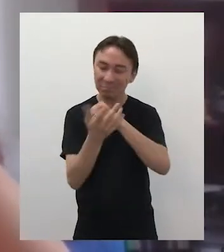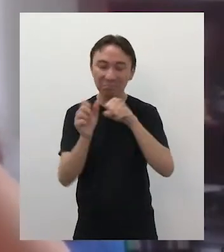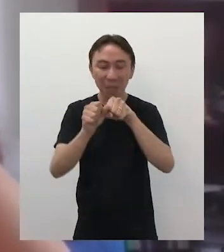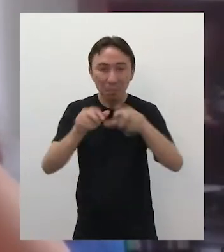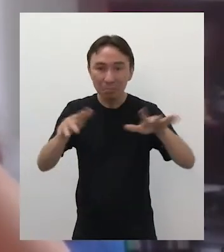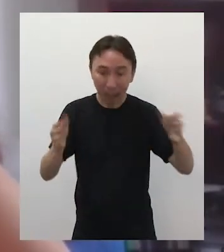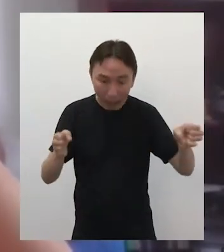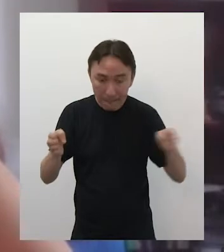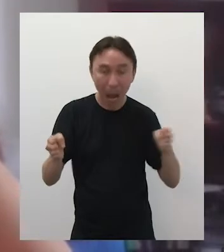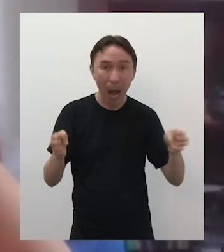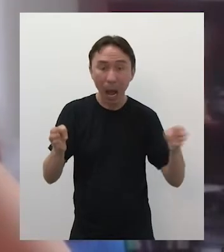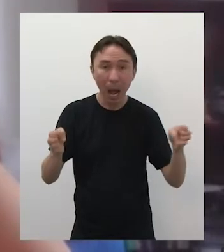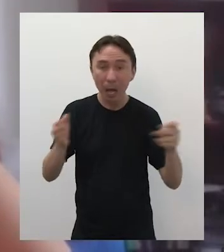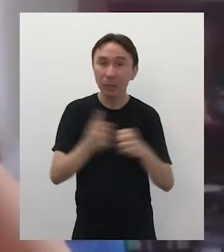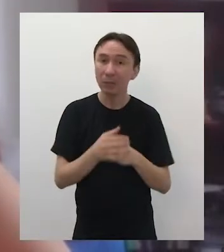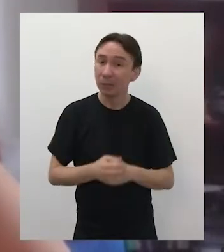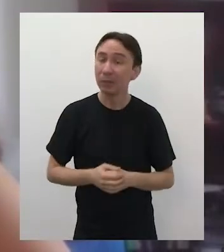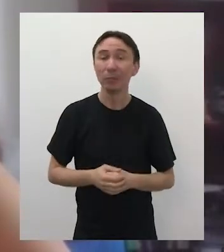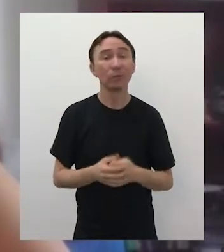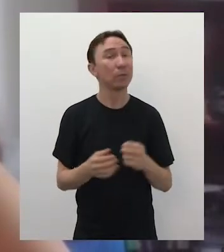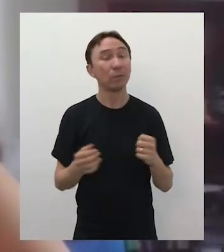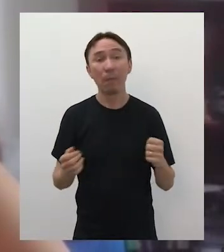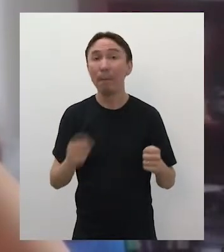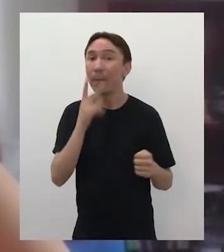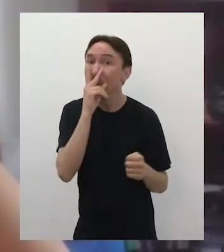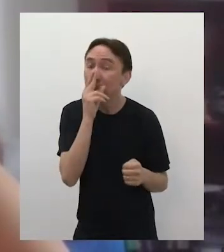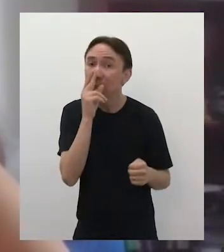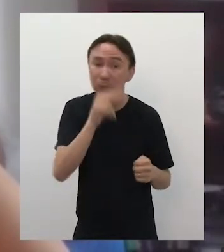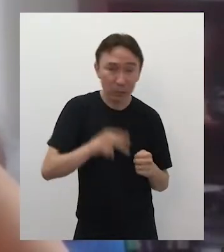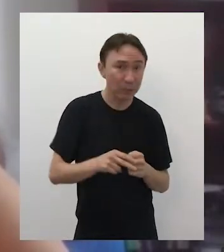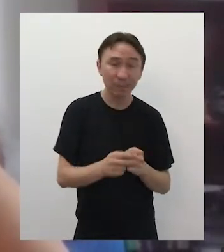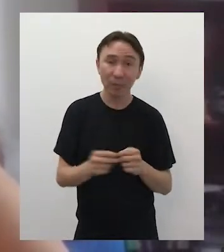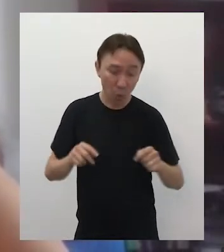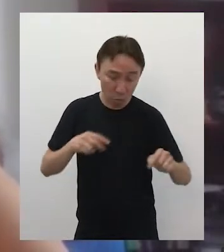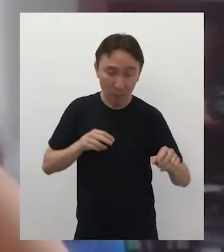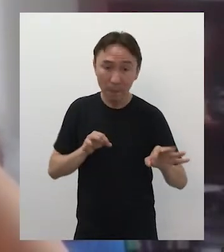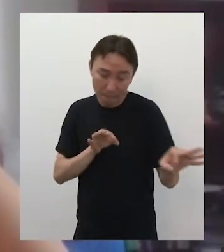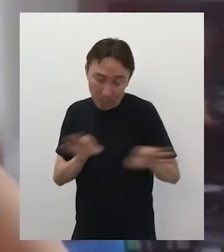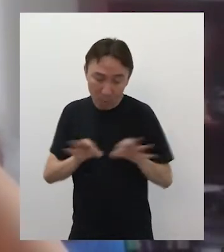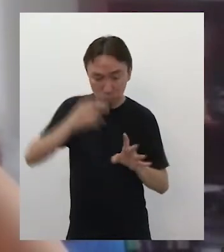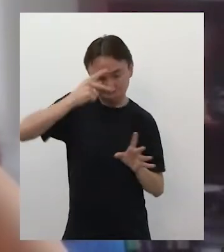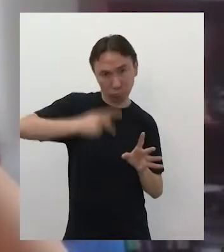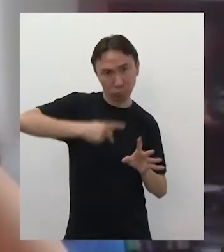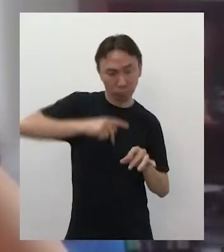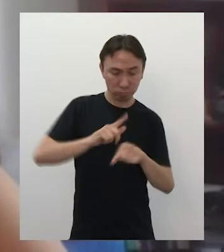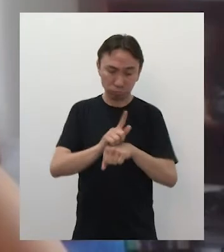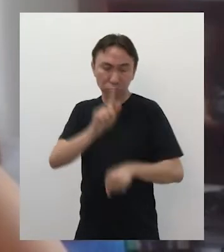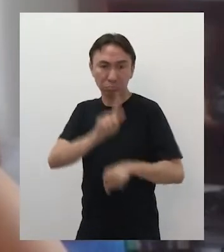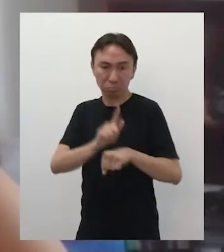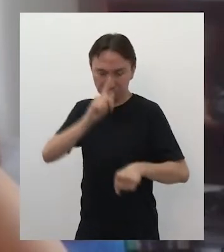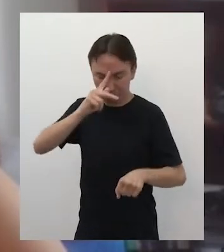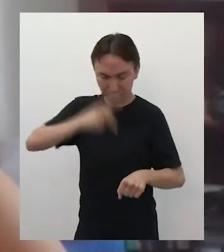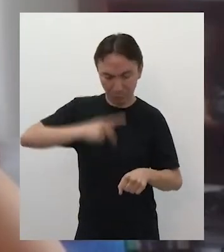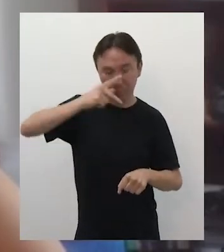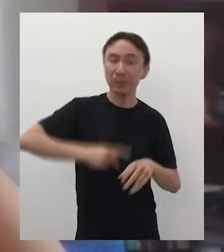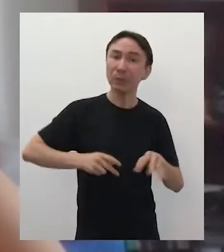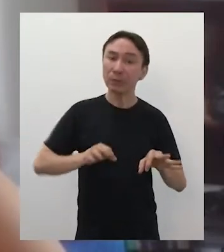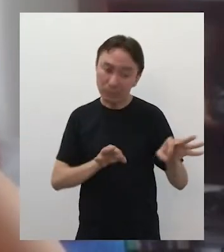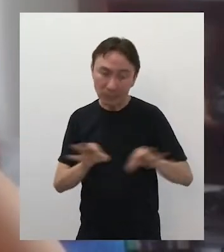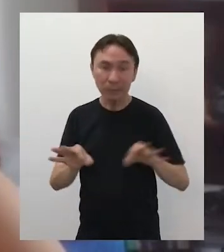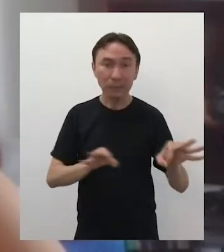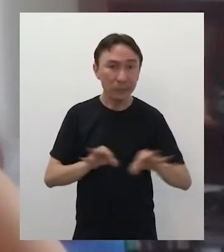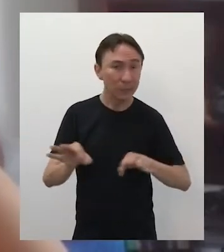e-mail, trabalho, filho, casa, são muitas demandas que a gente tem diariamente para atender. No momento que a